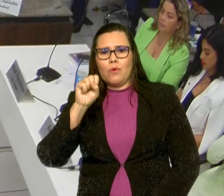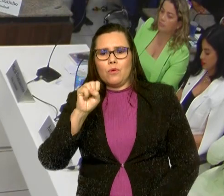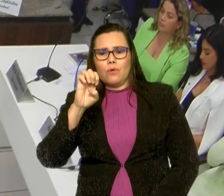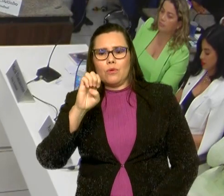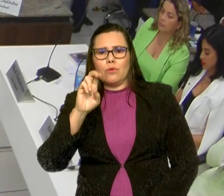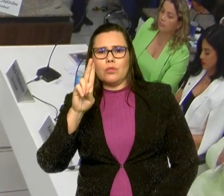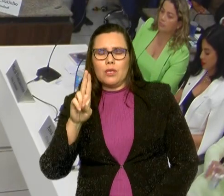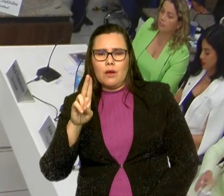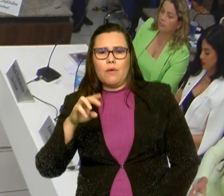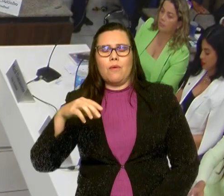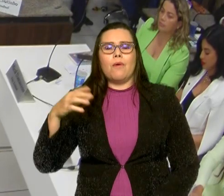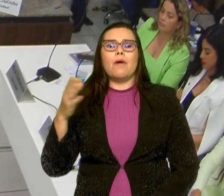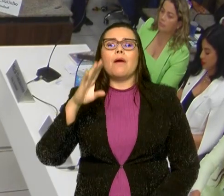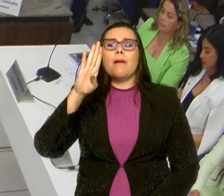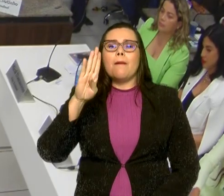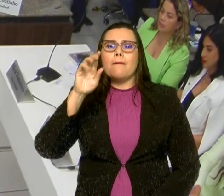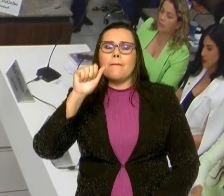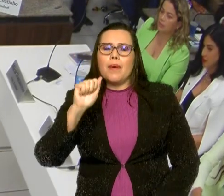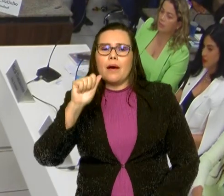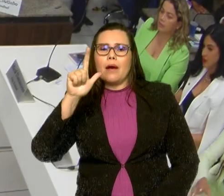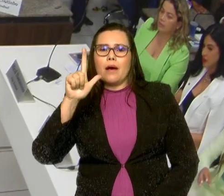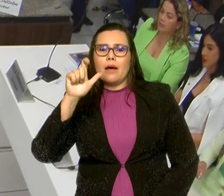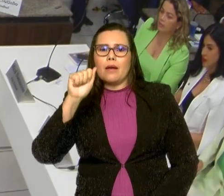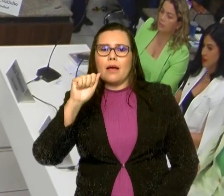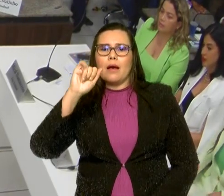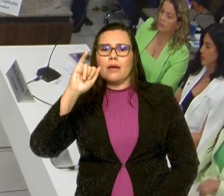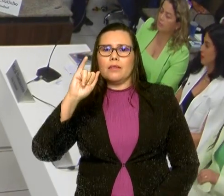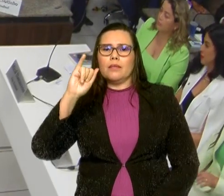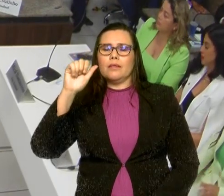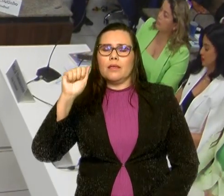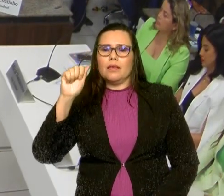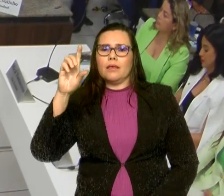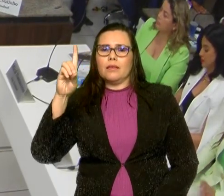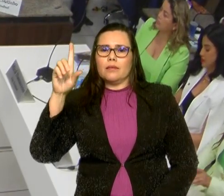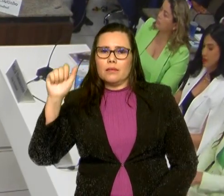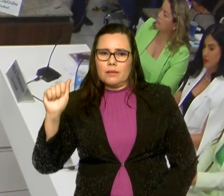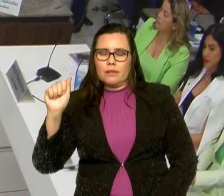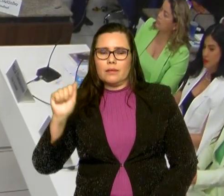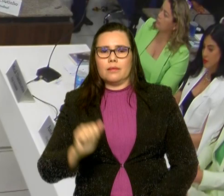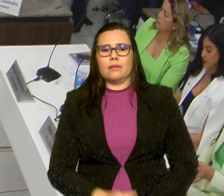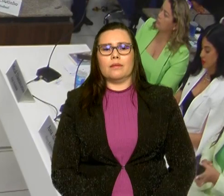votação logo em regime de urgência após a ordem do dia, e não só após a sessão.